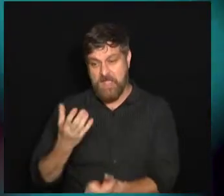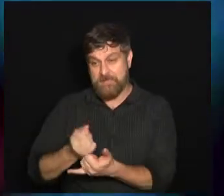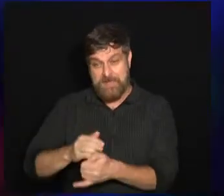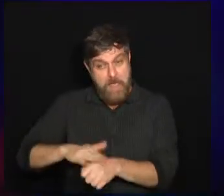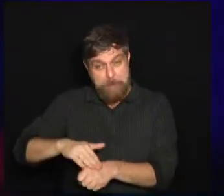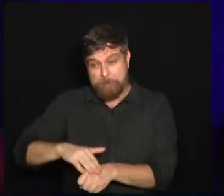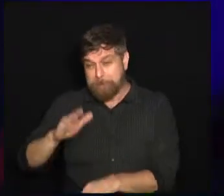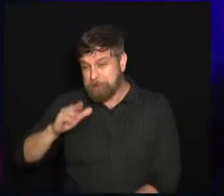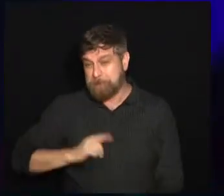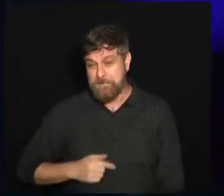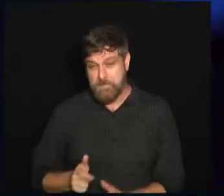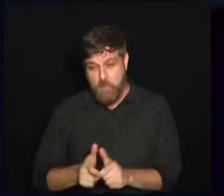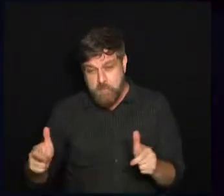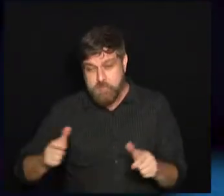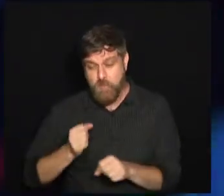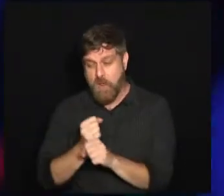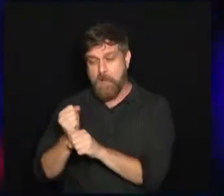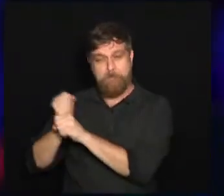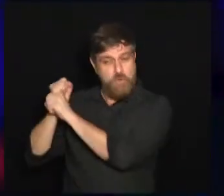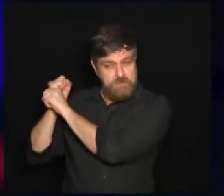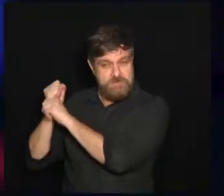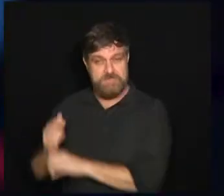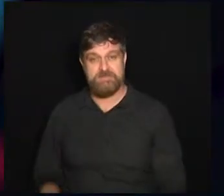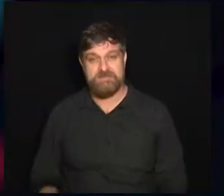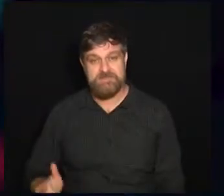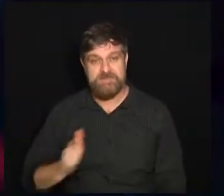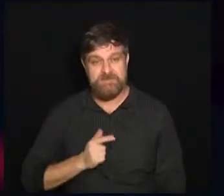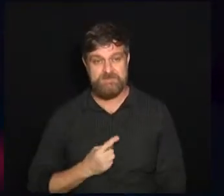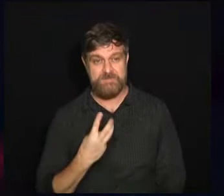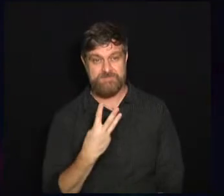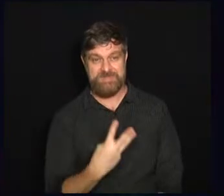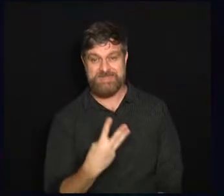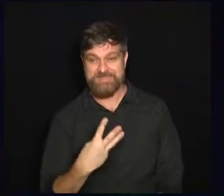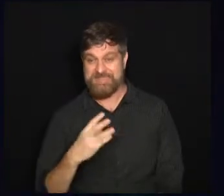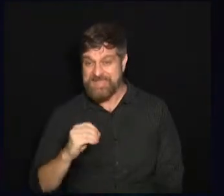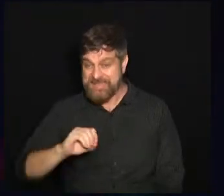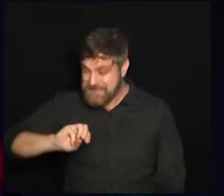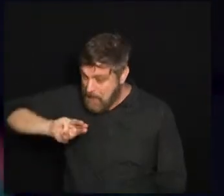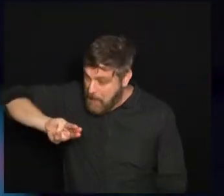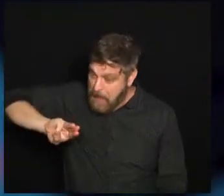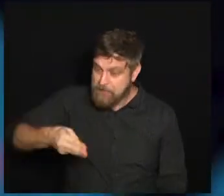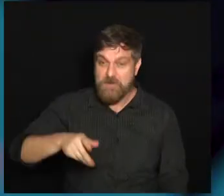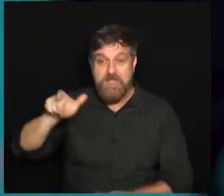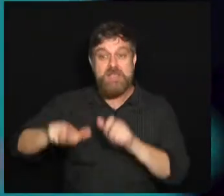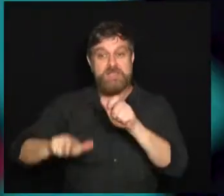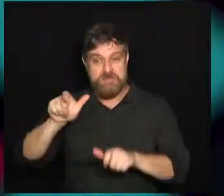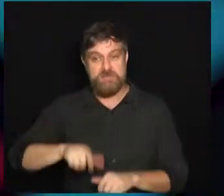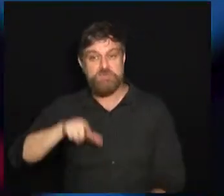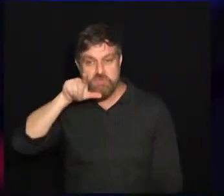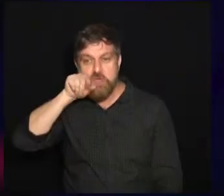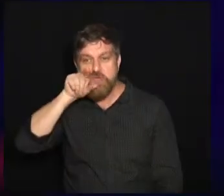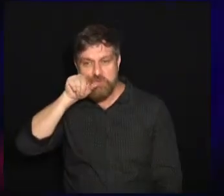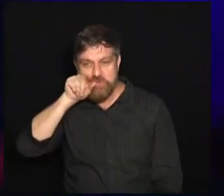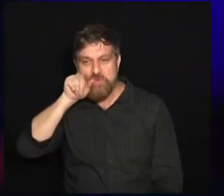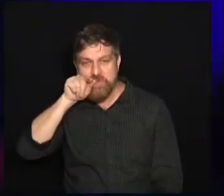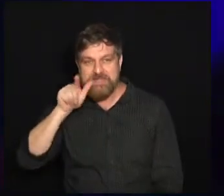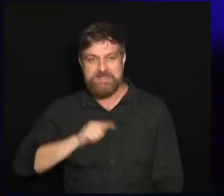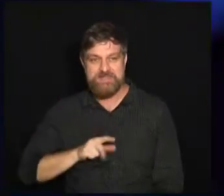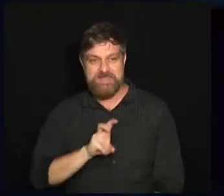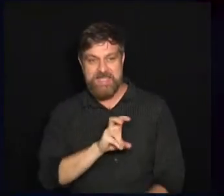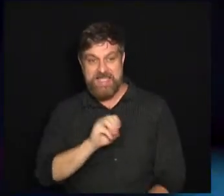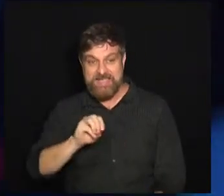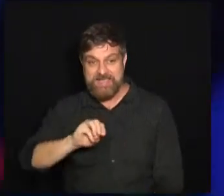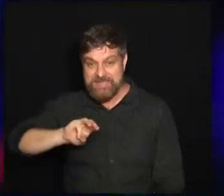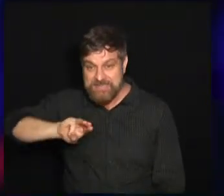mais baixados já há muitos anos. São mais de 330 milhões de usuários ativos e 500 milhões de